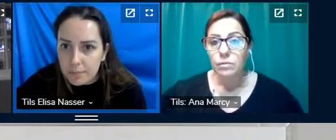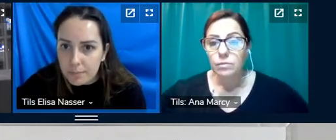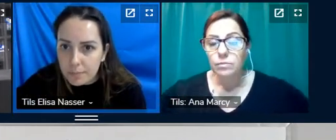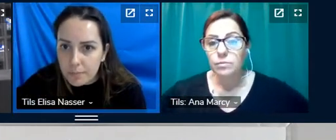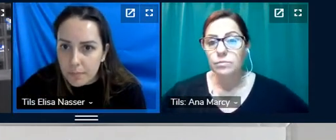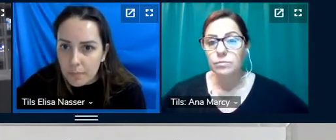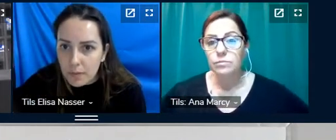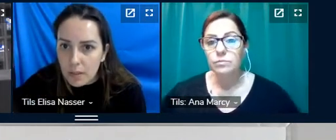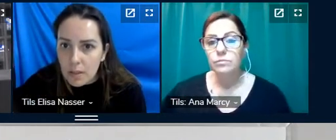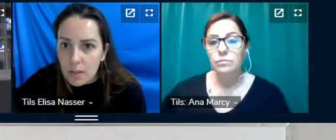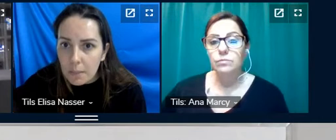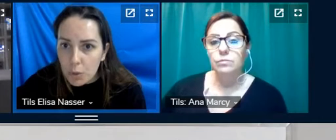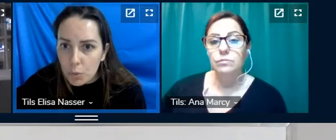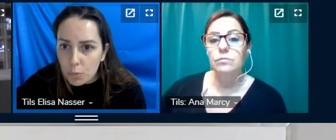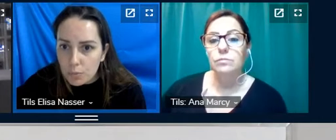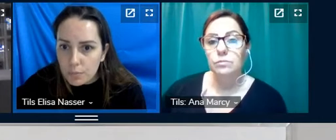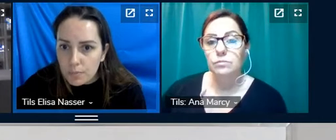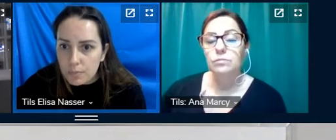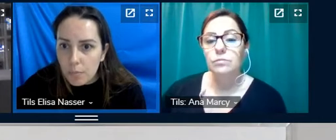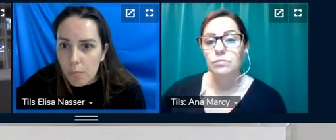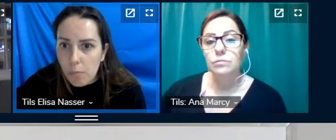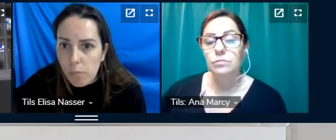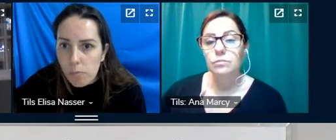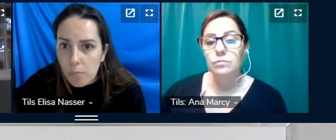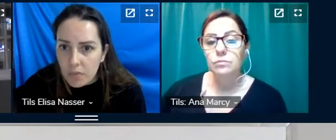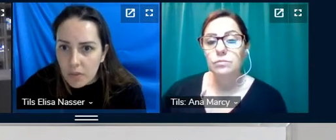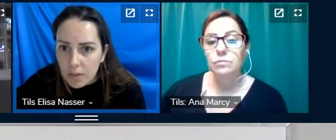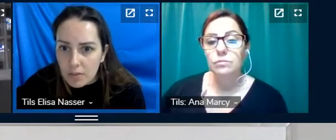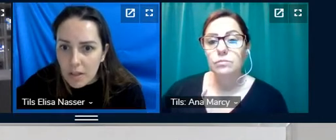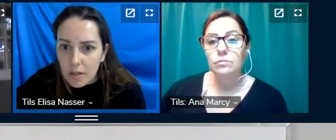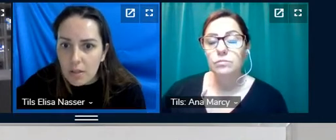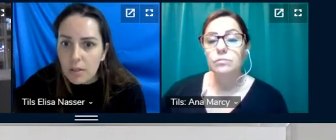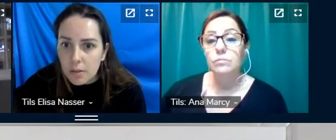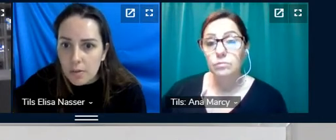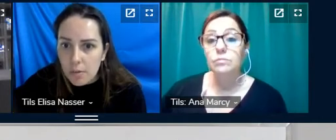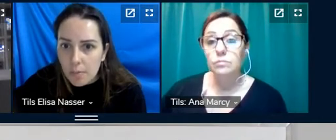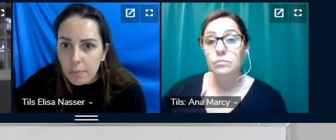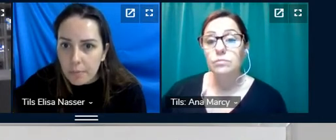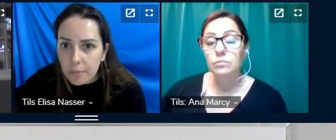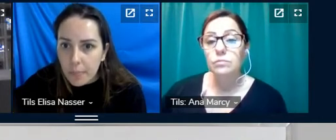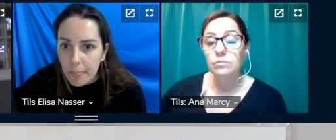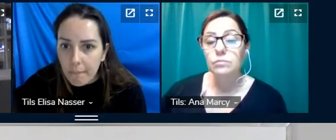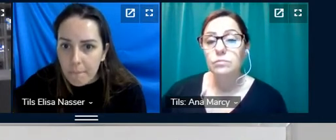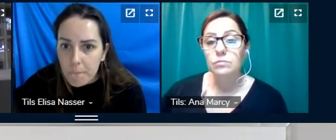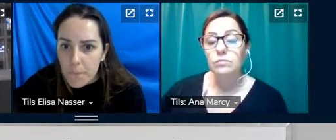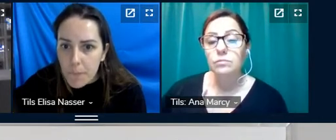O F, mil. F é 1000.